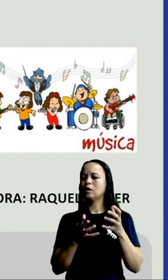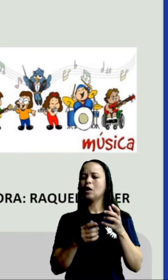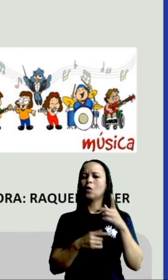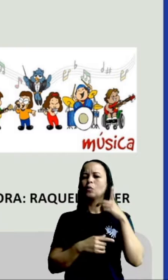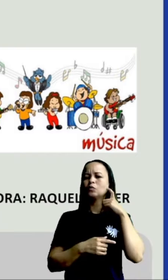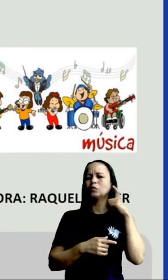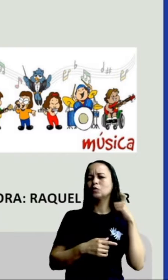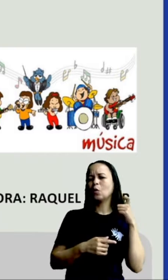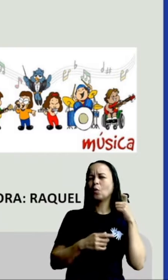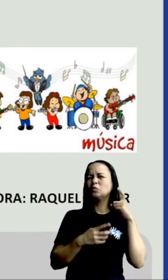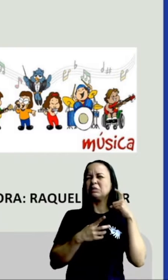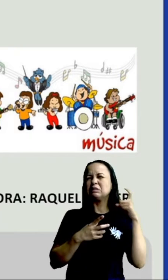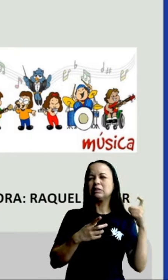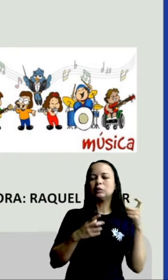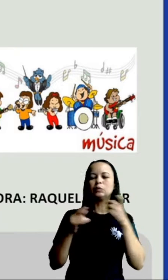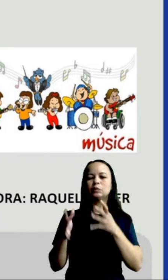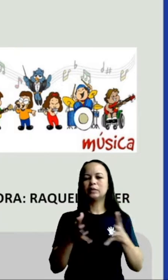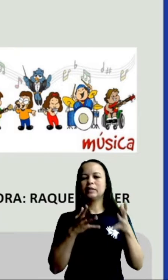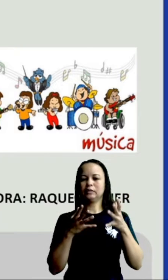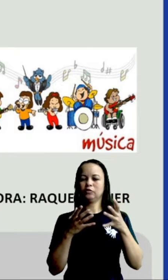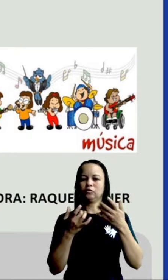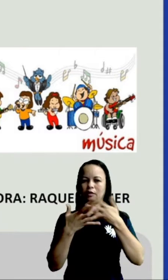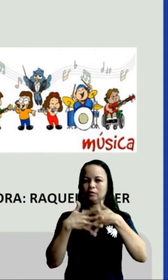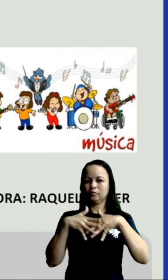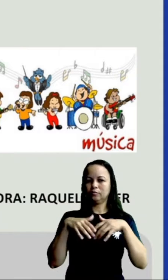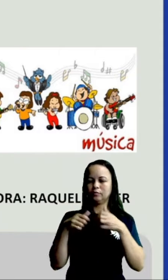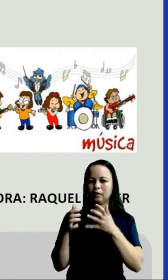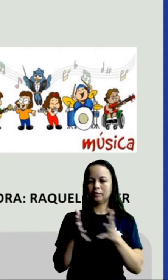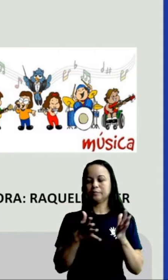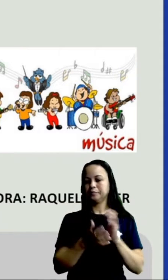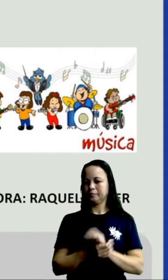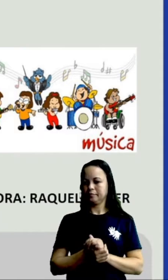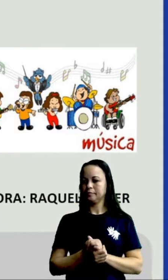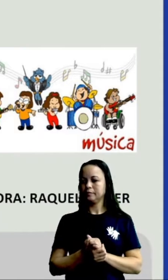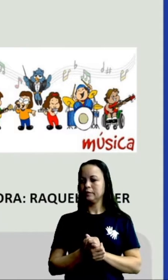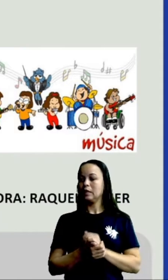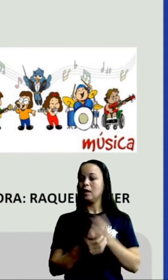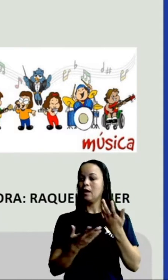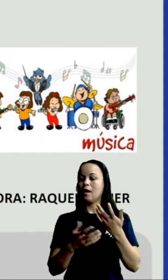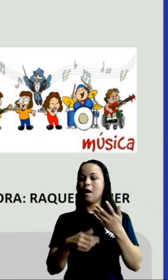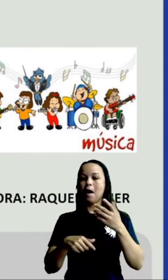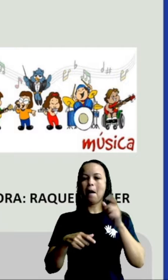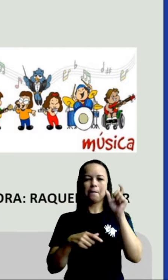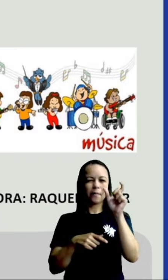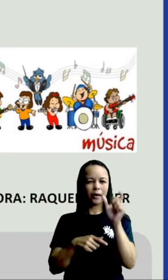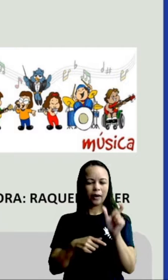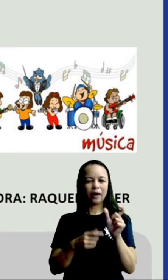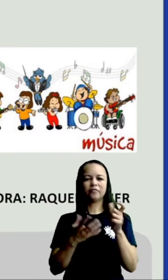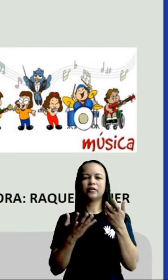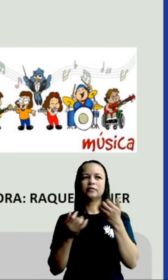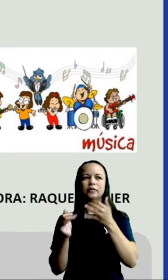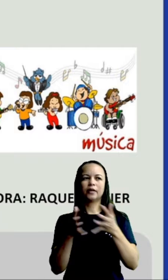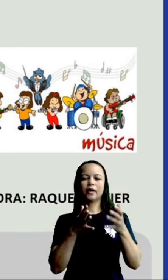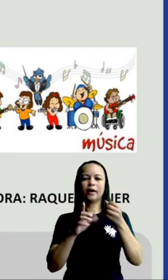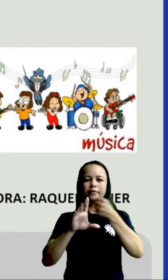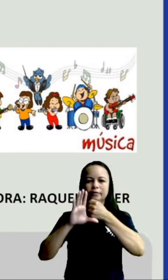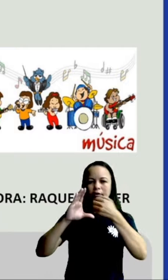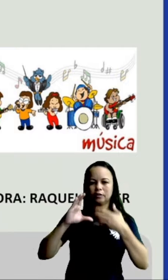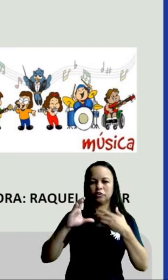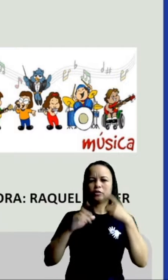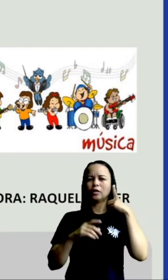e ambientais natureza e mecânicos a palavra e o ritmo característico do som